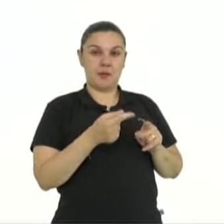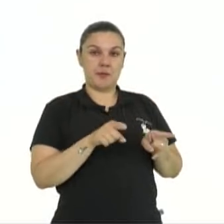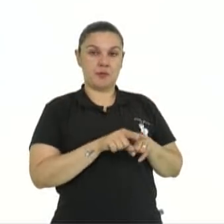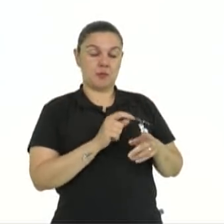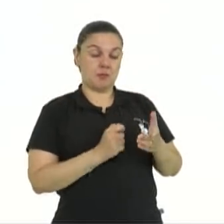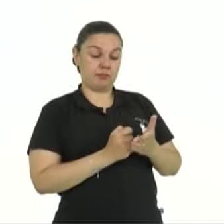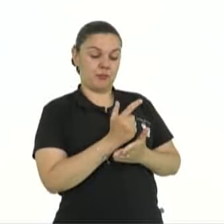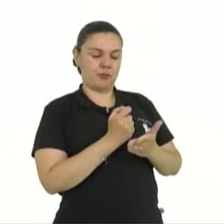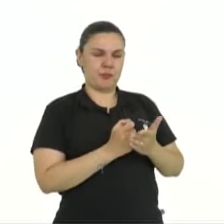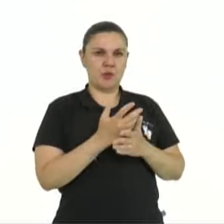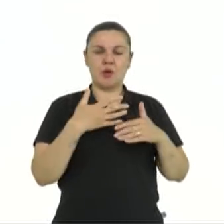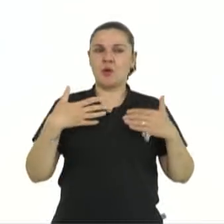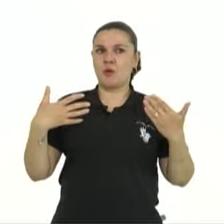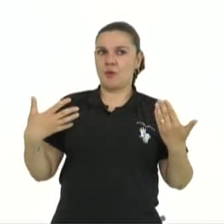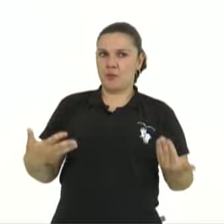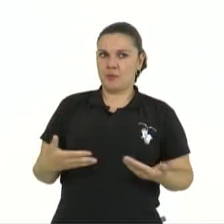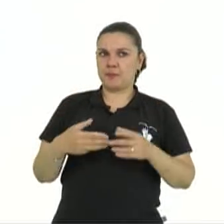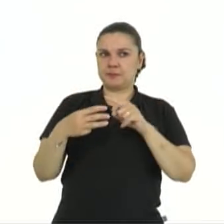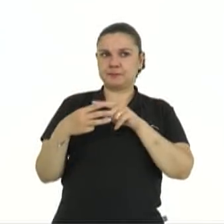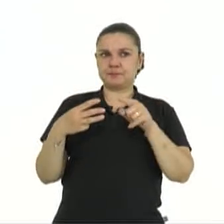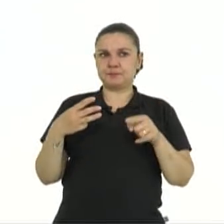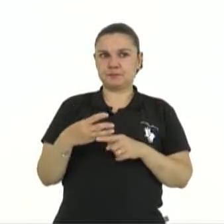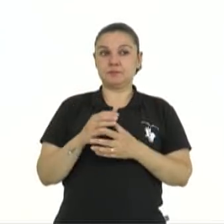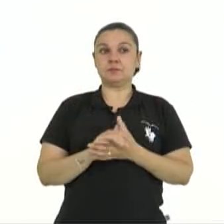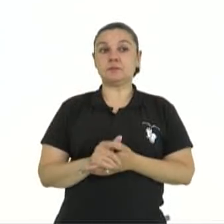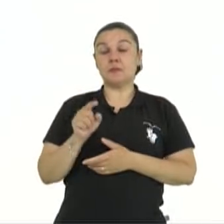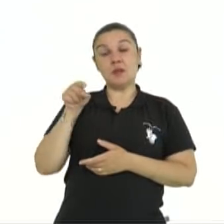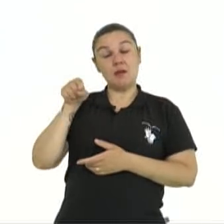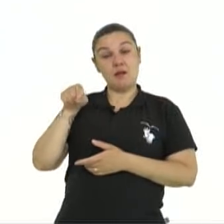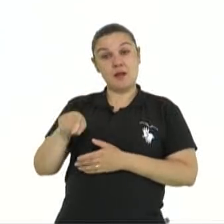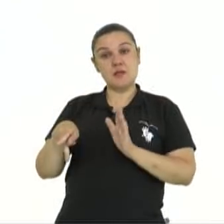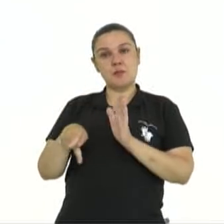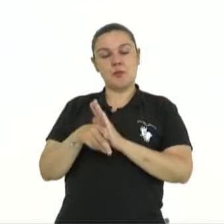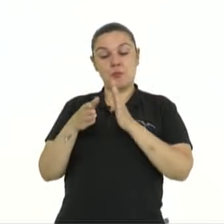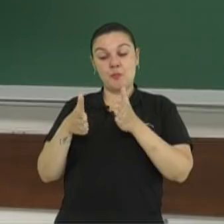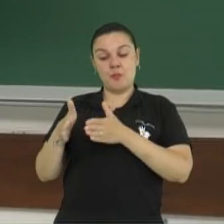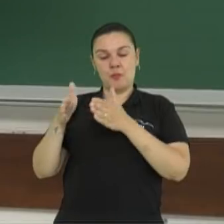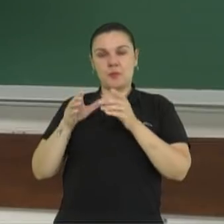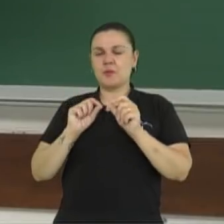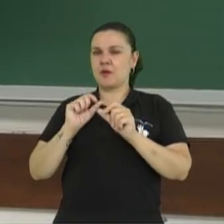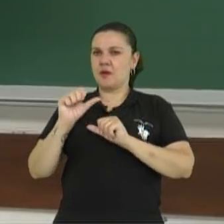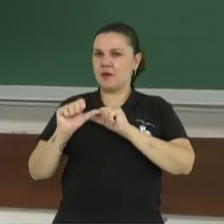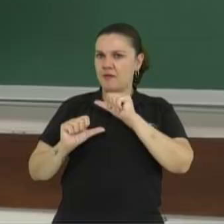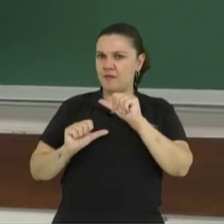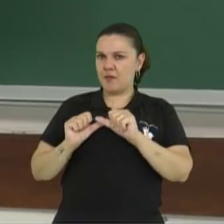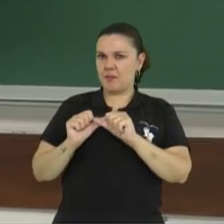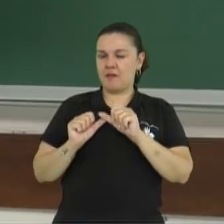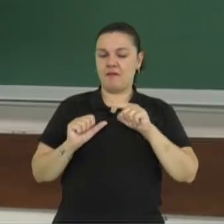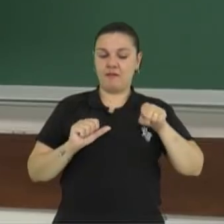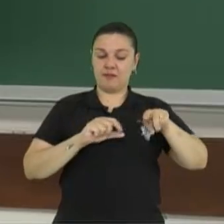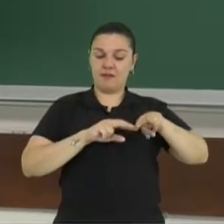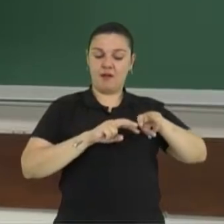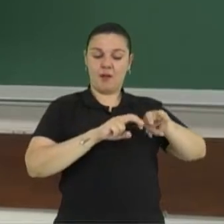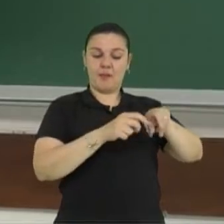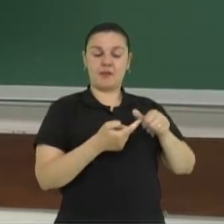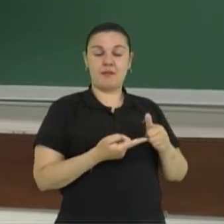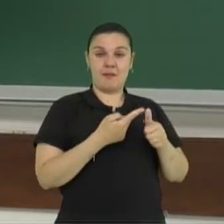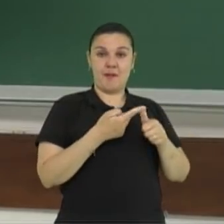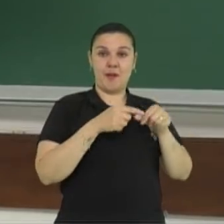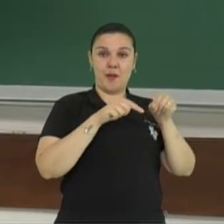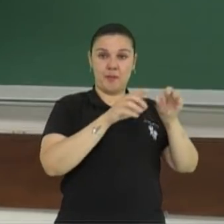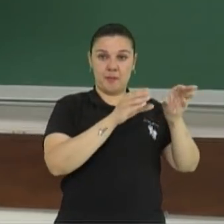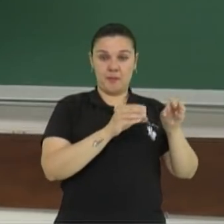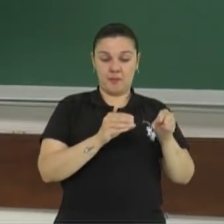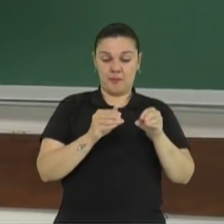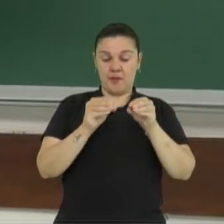consumo. Então, vamos ver quais são as indústrias de bens de produção. Elas vão transformar a matéria-prima que está